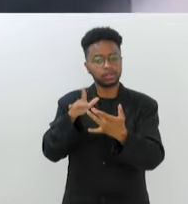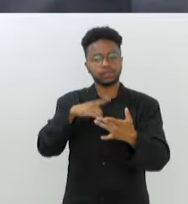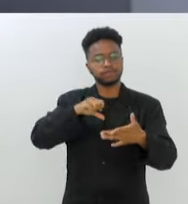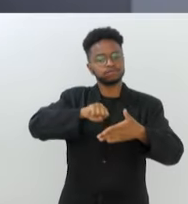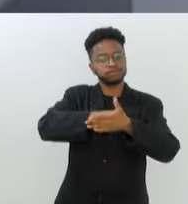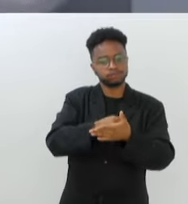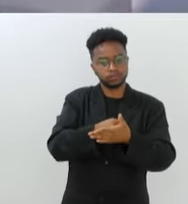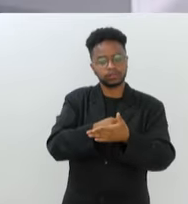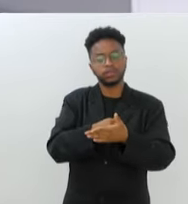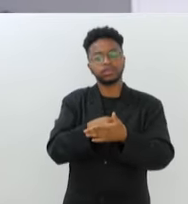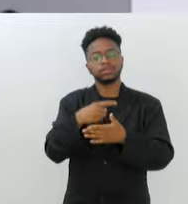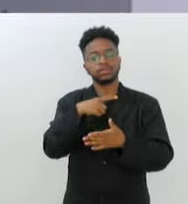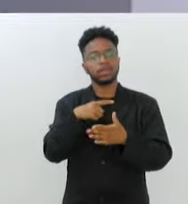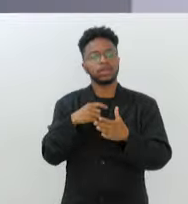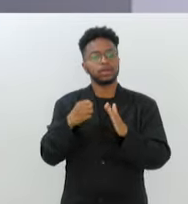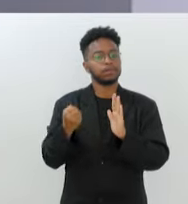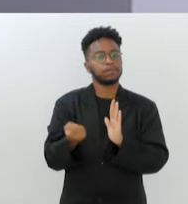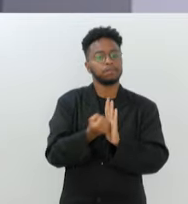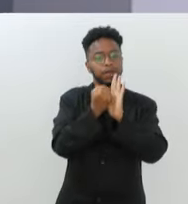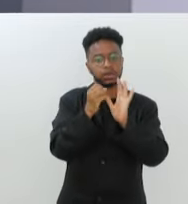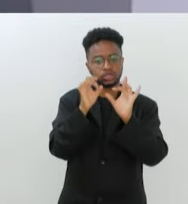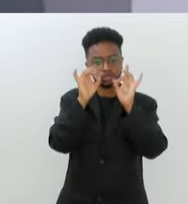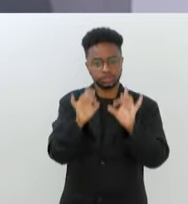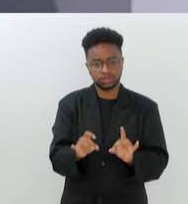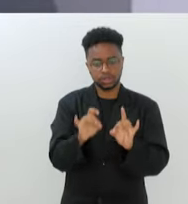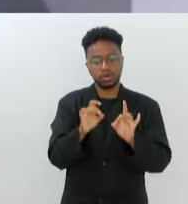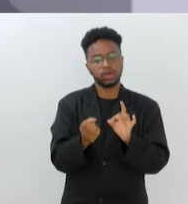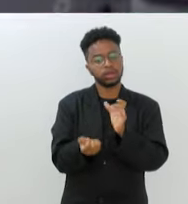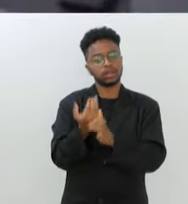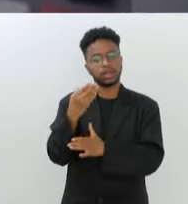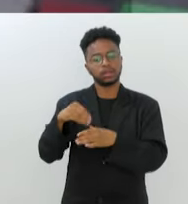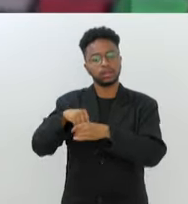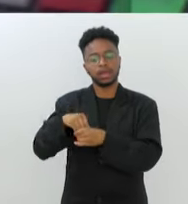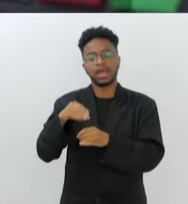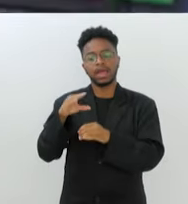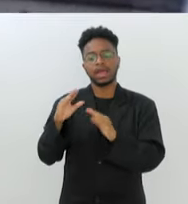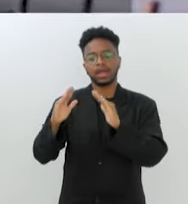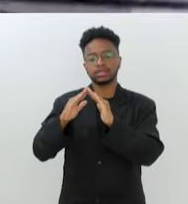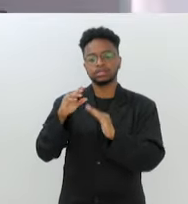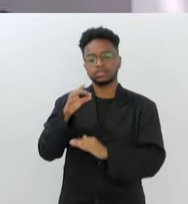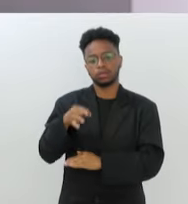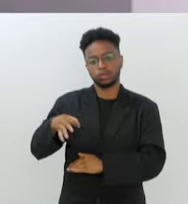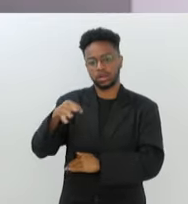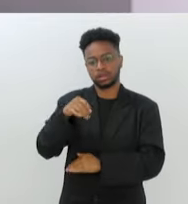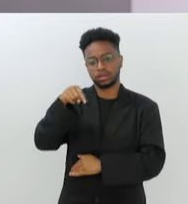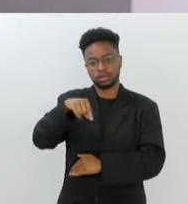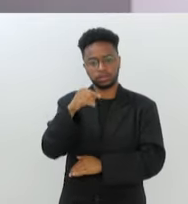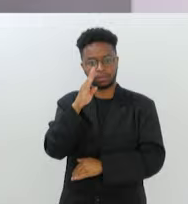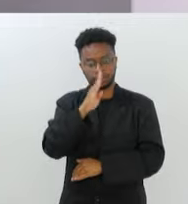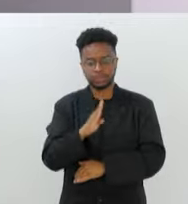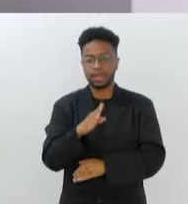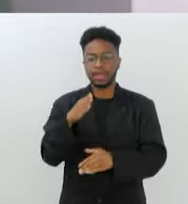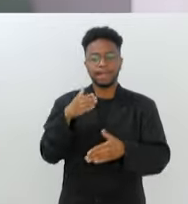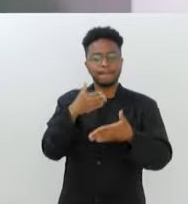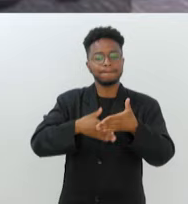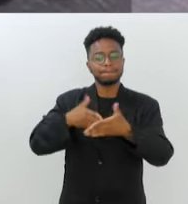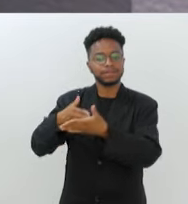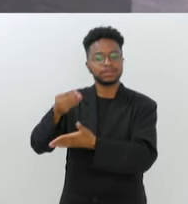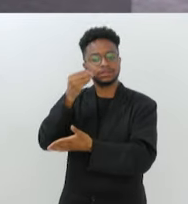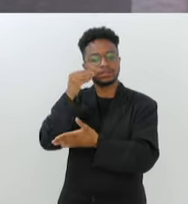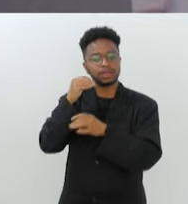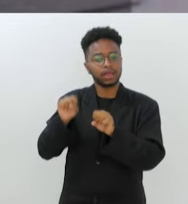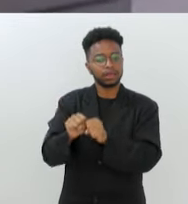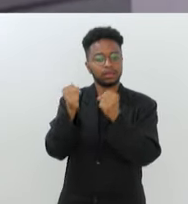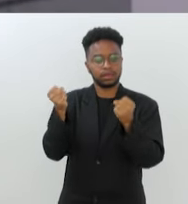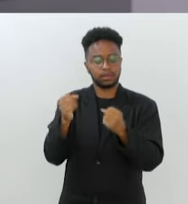lacradas, com selos especiais produzidos pela Casa da Moeda do Brasil, que impedem qualquer tentativa de